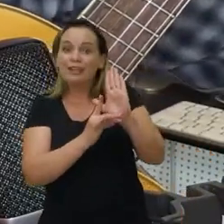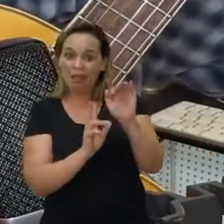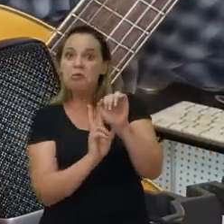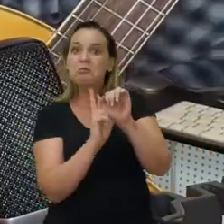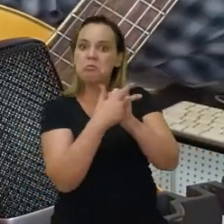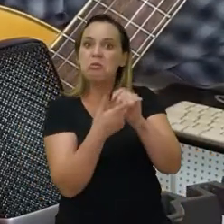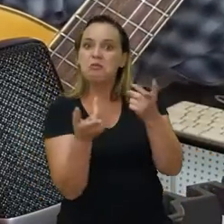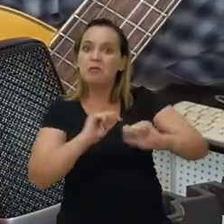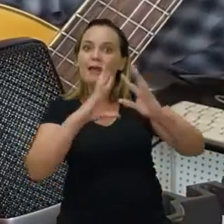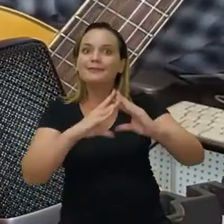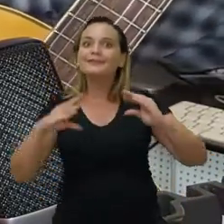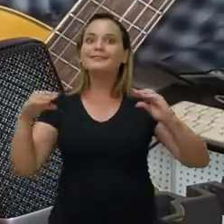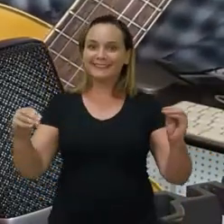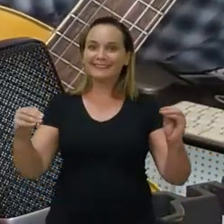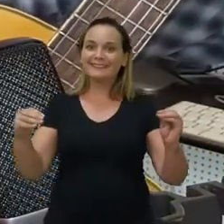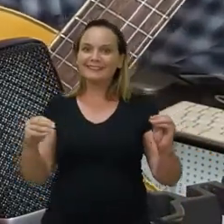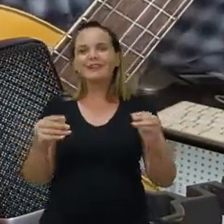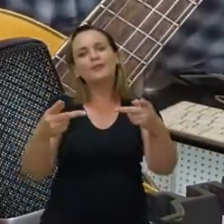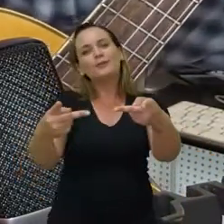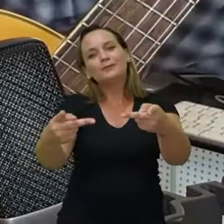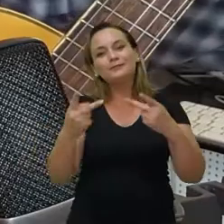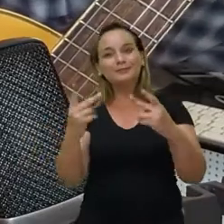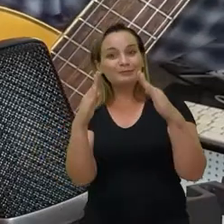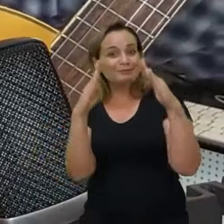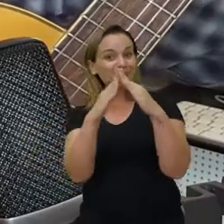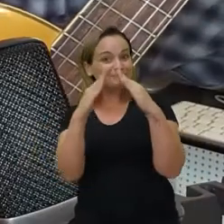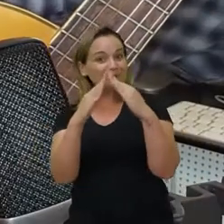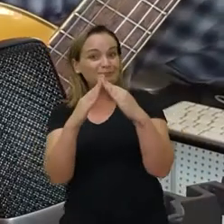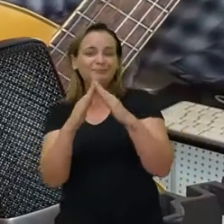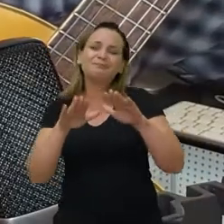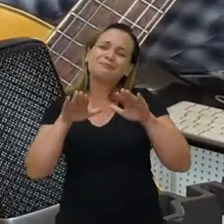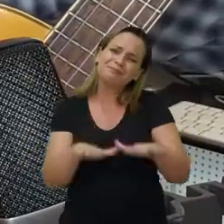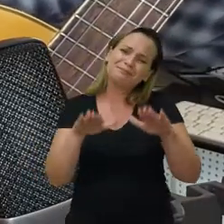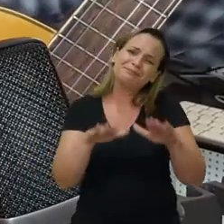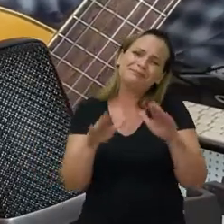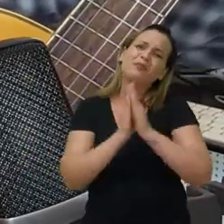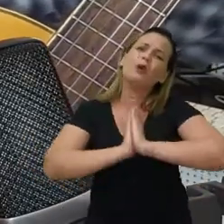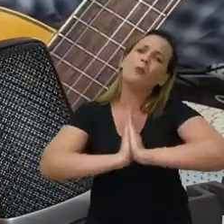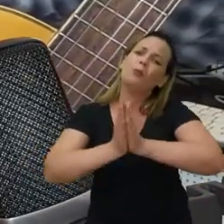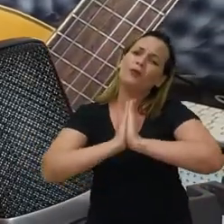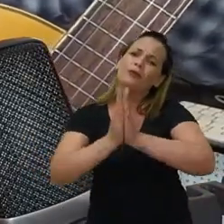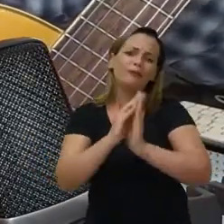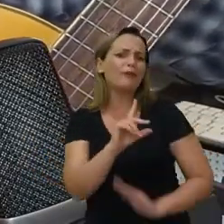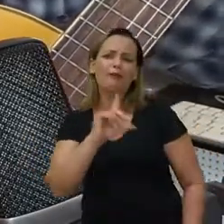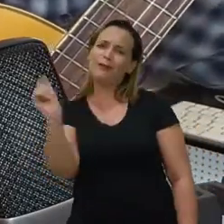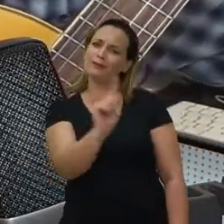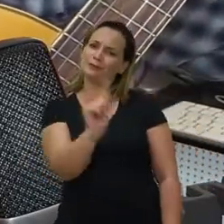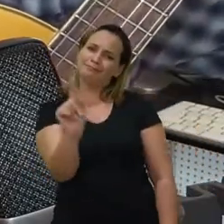faz até vírus sumir. Te convido a ficar em casa, por favor não vá